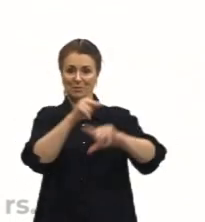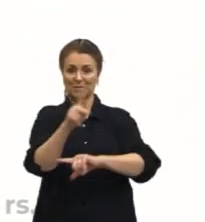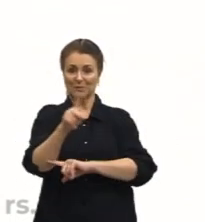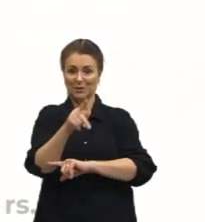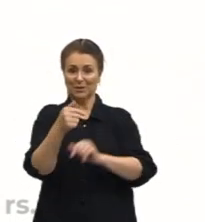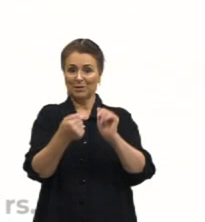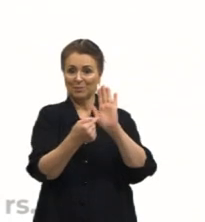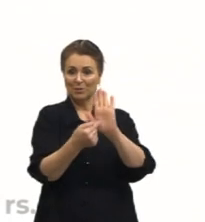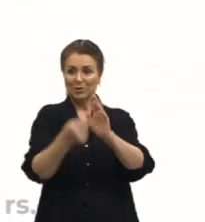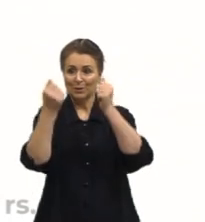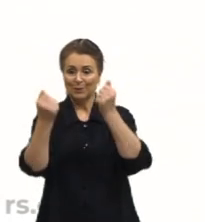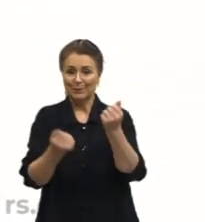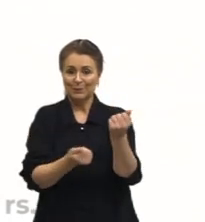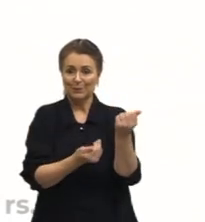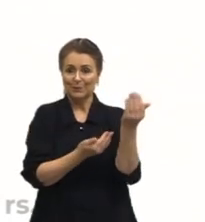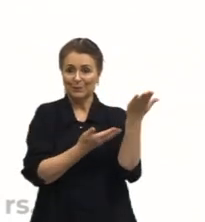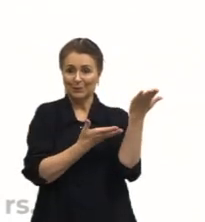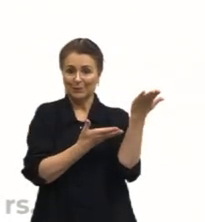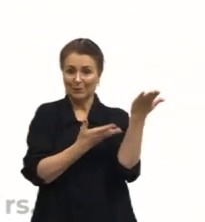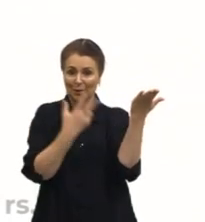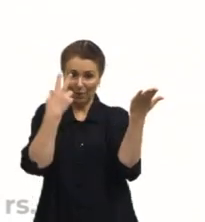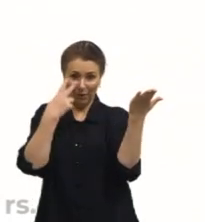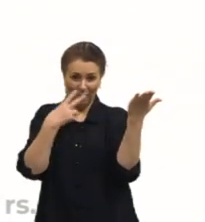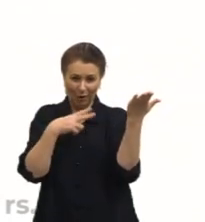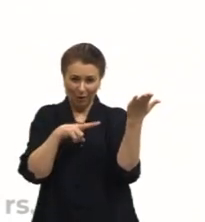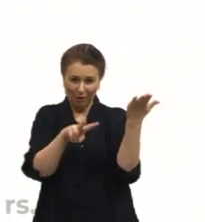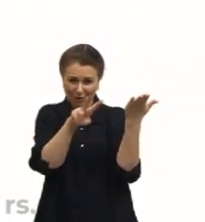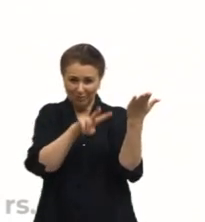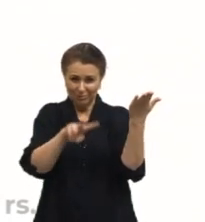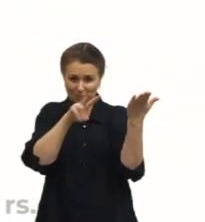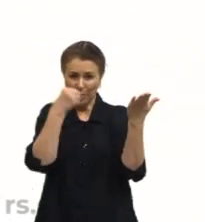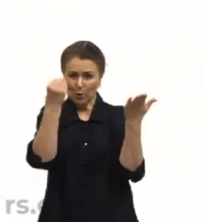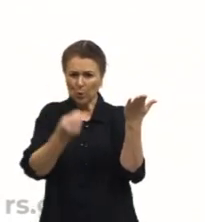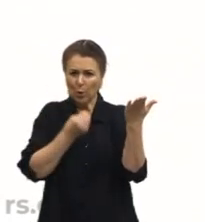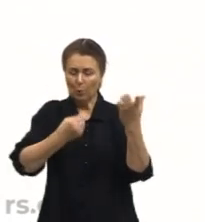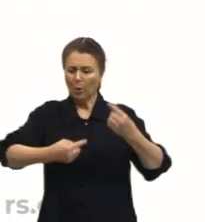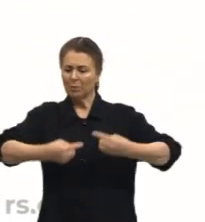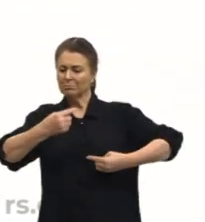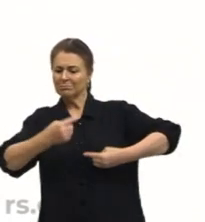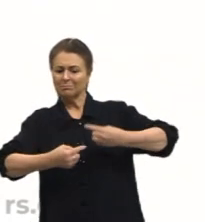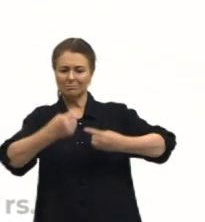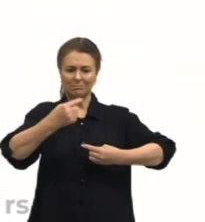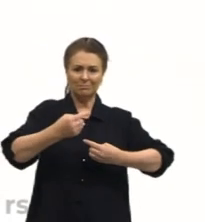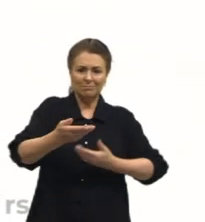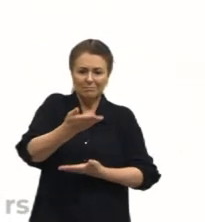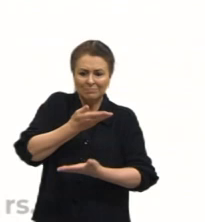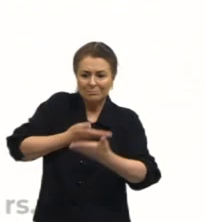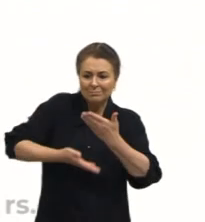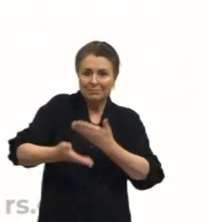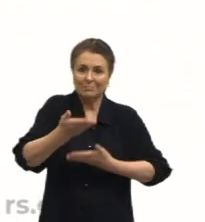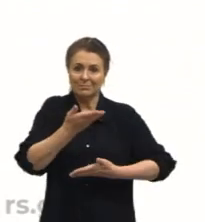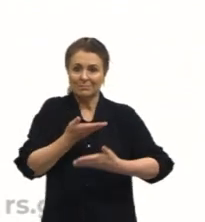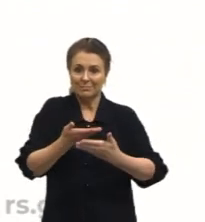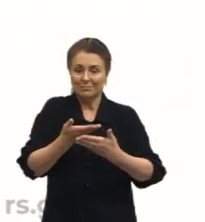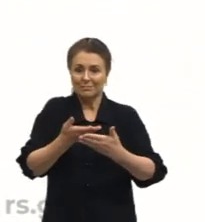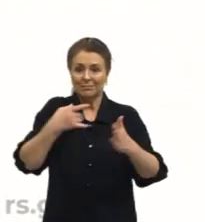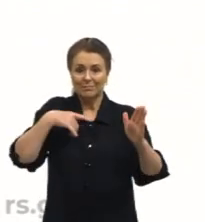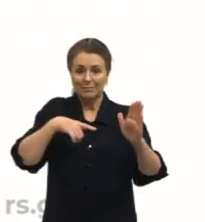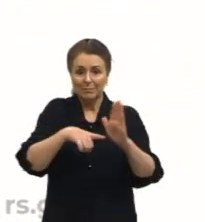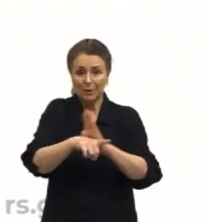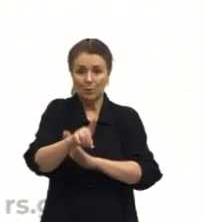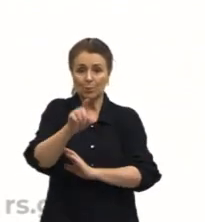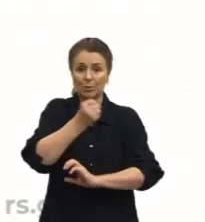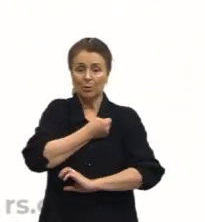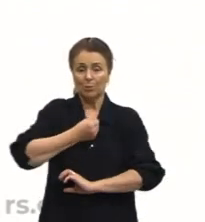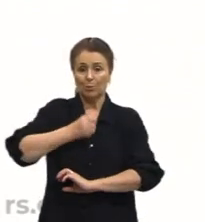na aula para visualizar Aí como elas vão dialogar entre si a questão de número